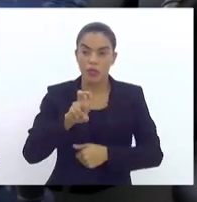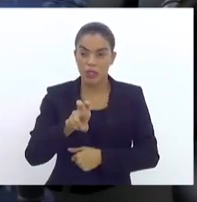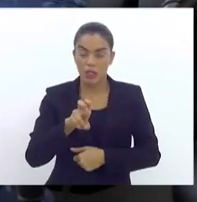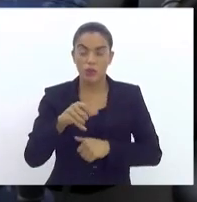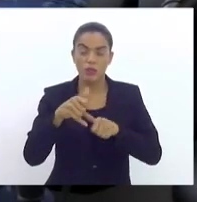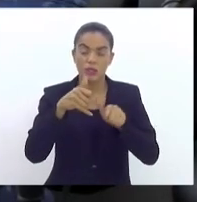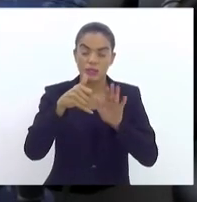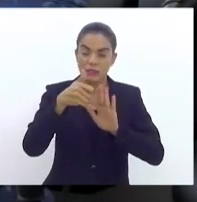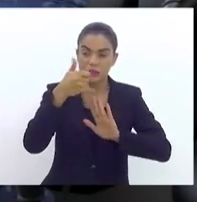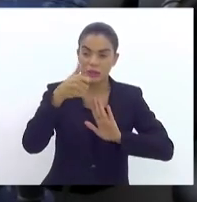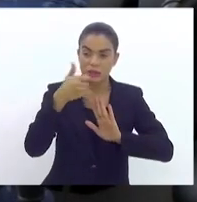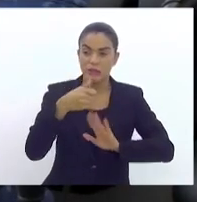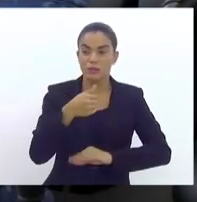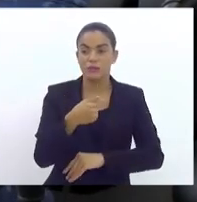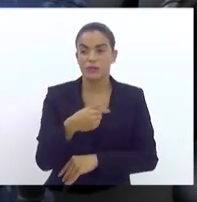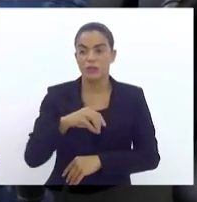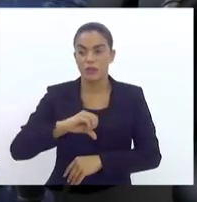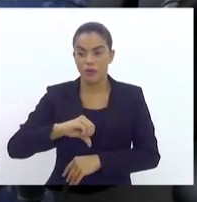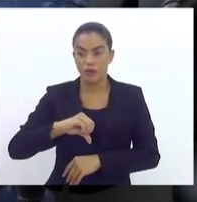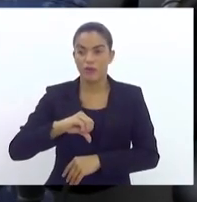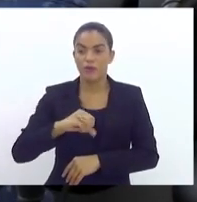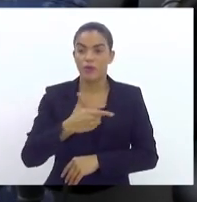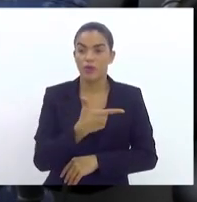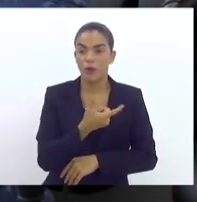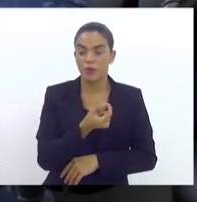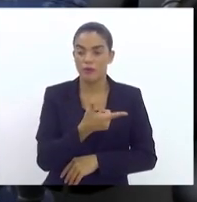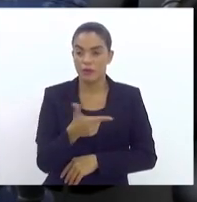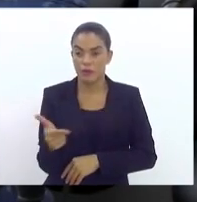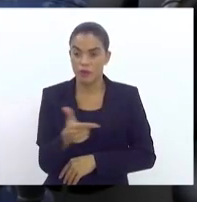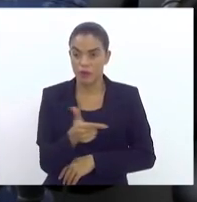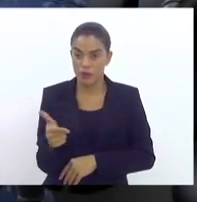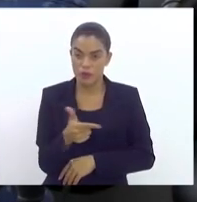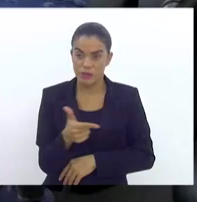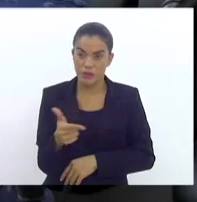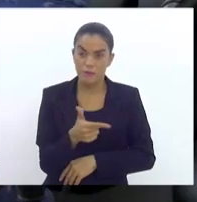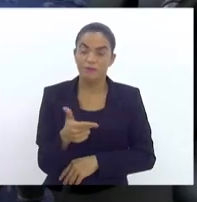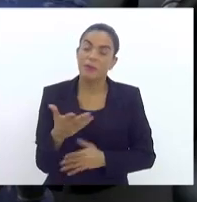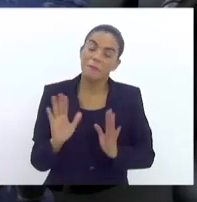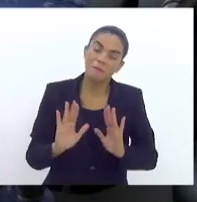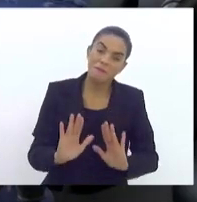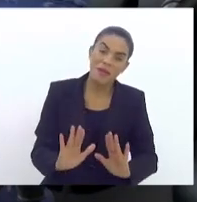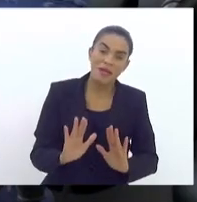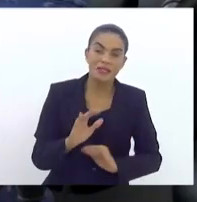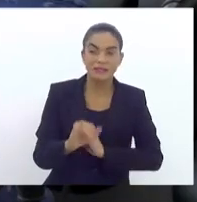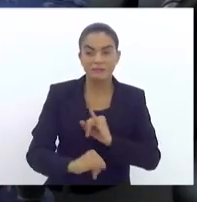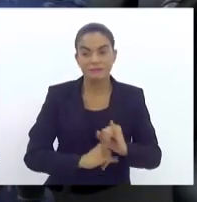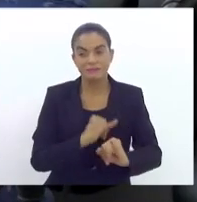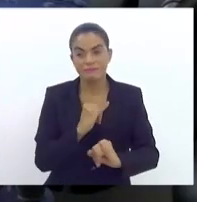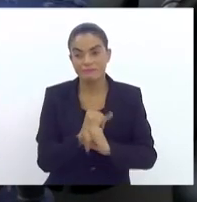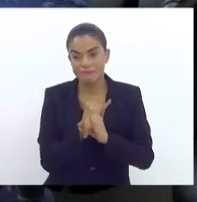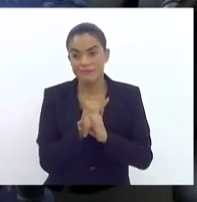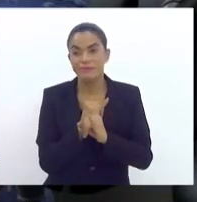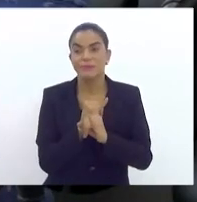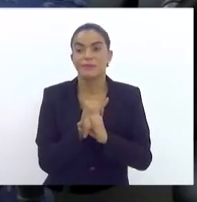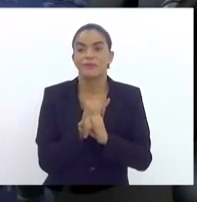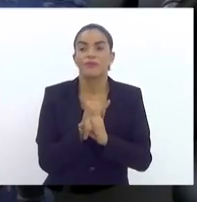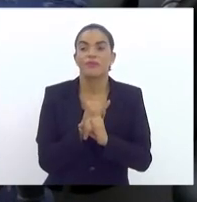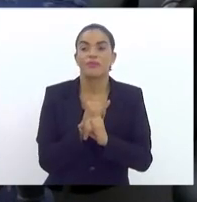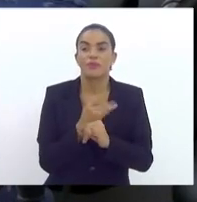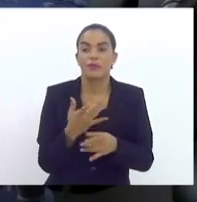emenda constitucional 115 2012 mas a internet além de ser uma fonte de informações